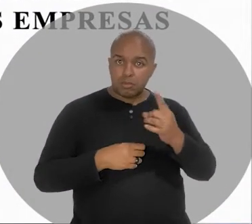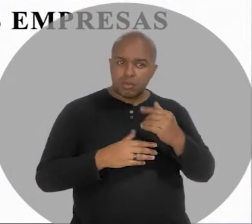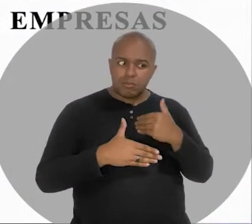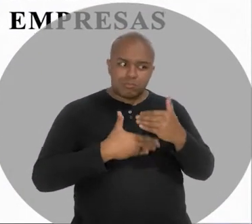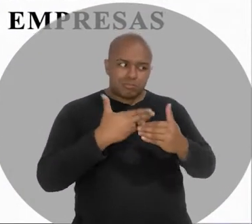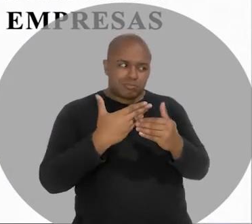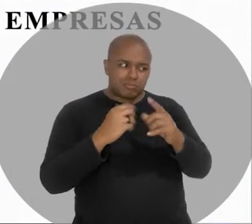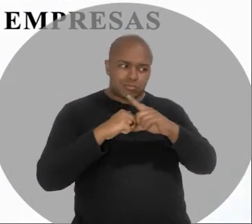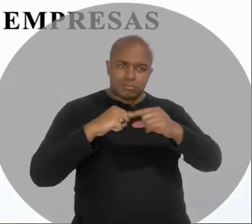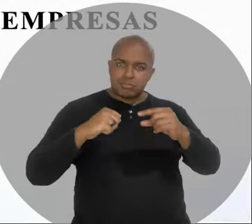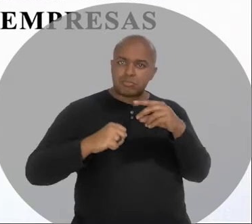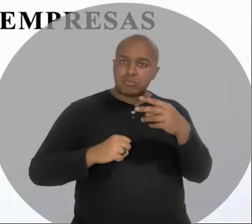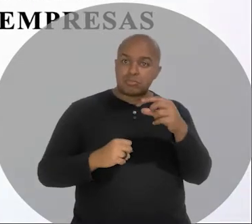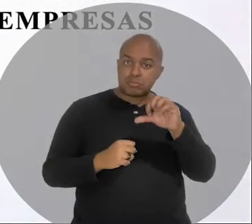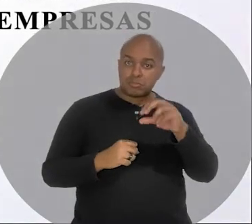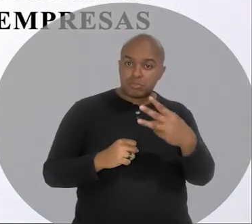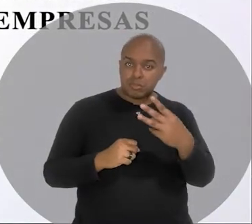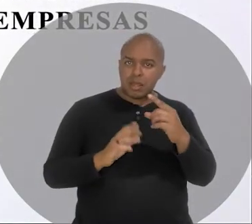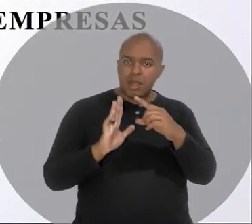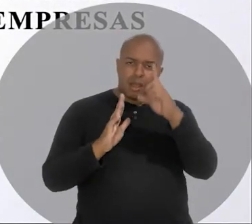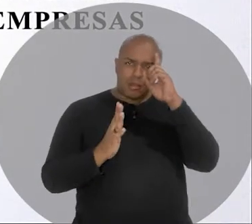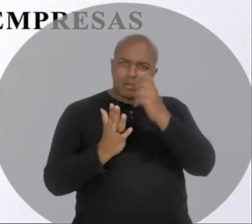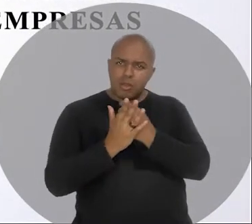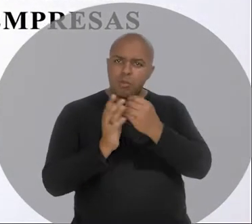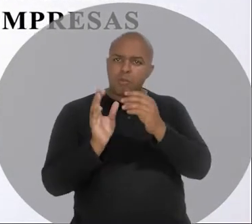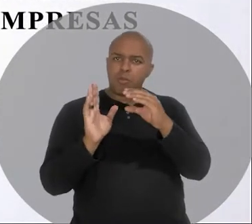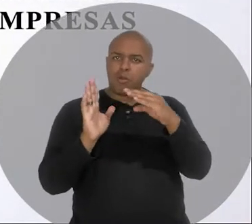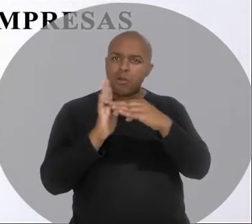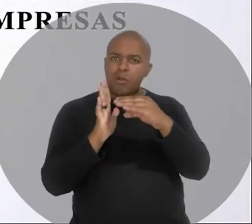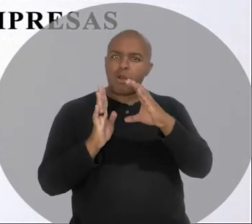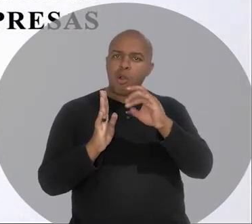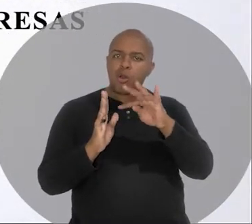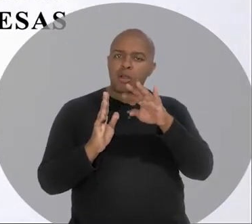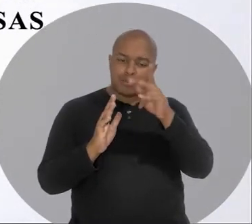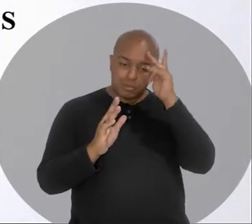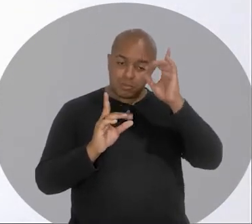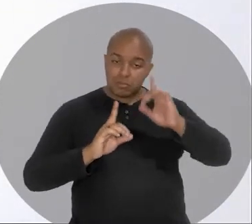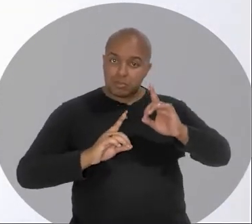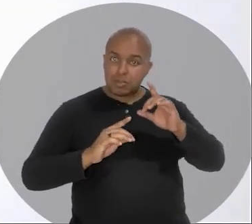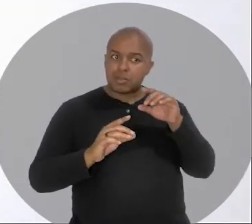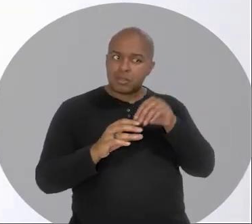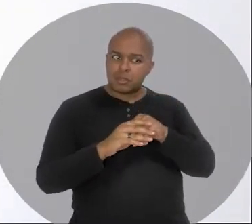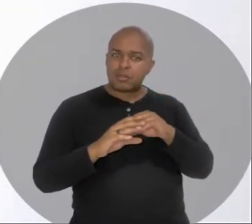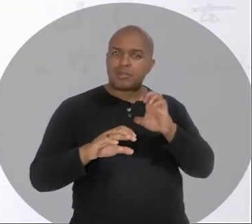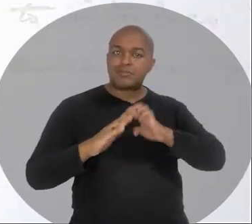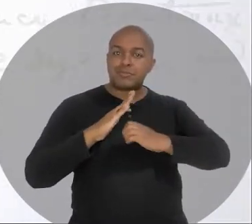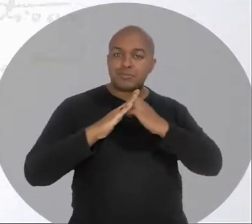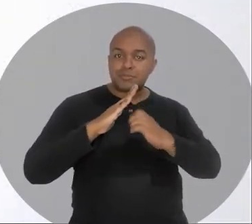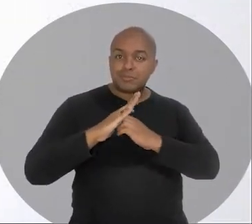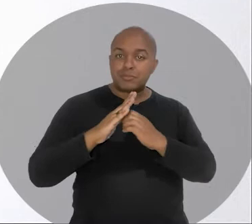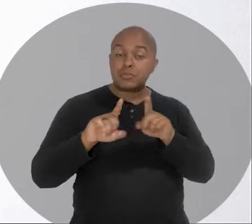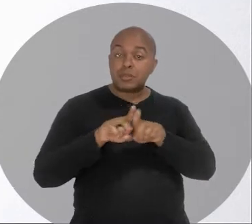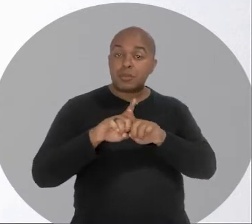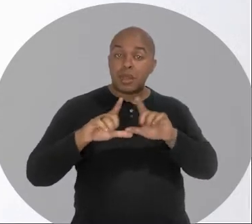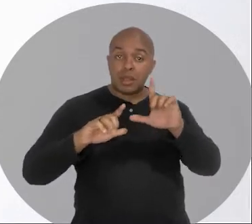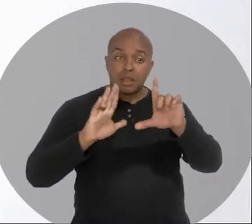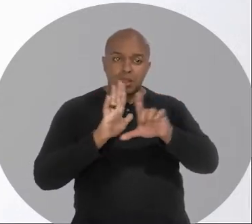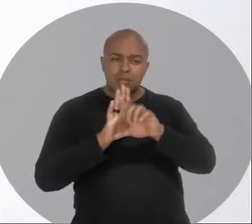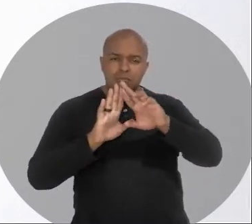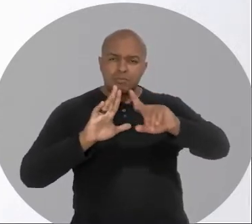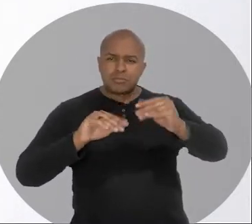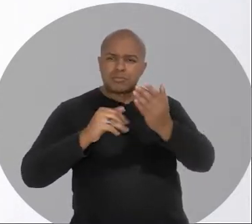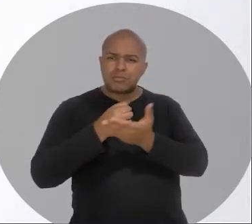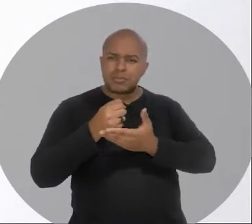seu artigo 93 ao definir cotas para pessoas com deficiências nas empresas. A Lei de Diretrizes e Bases